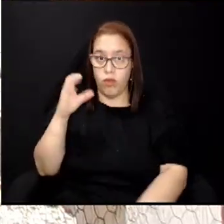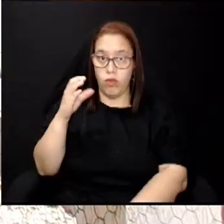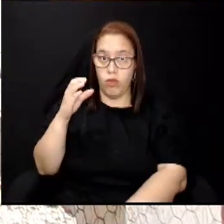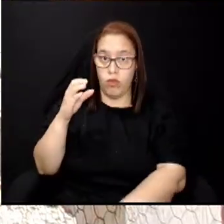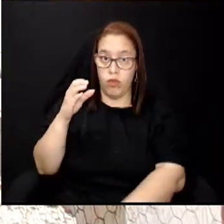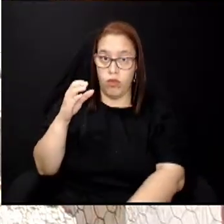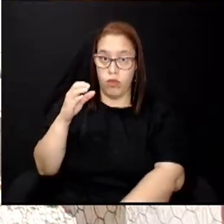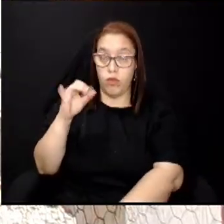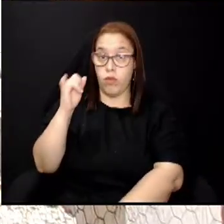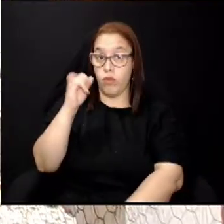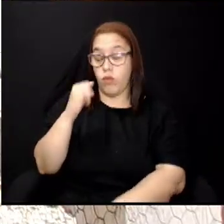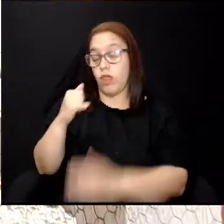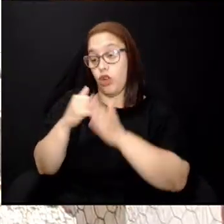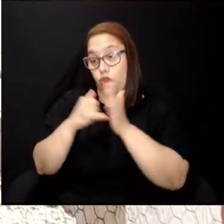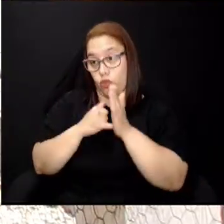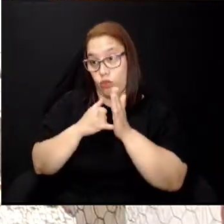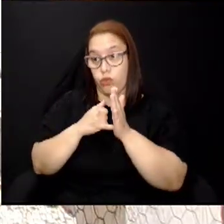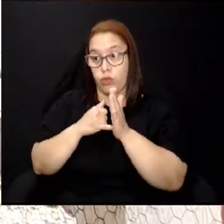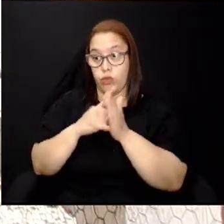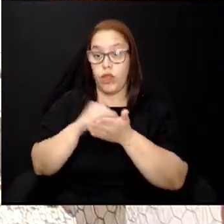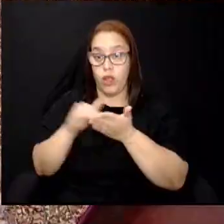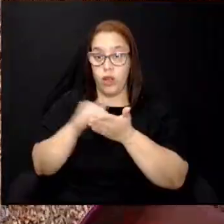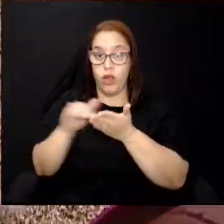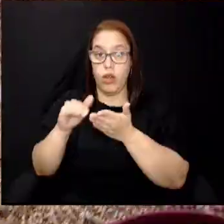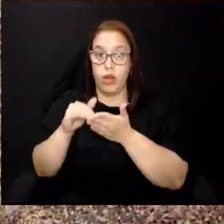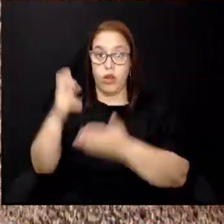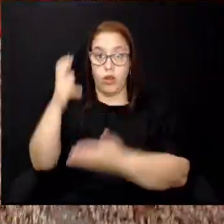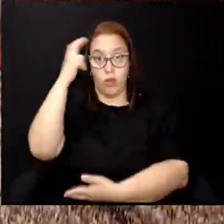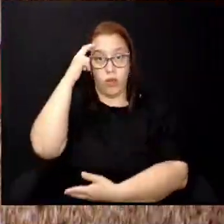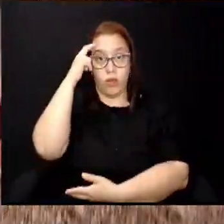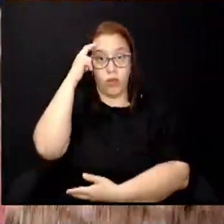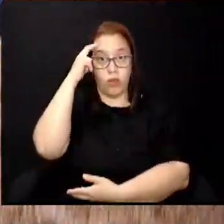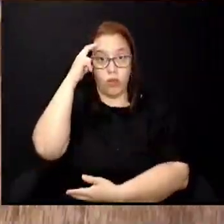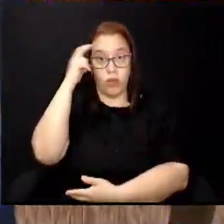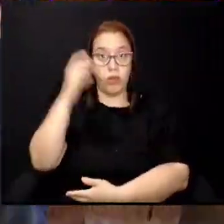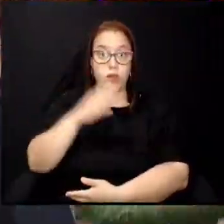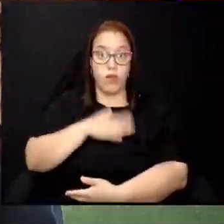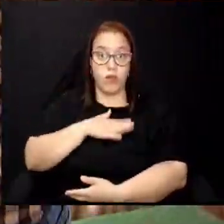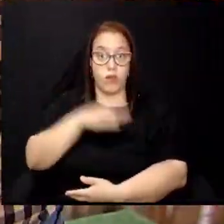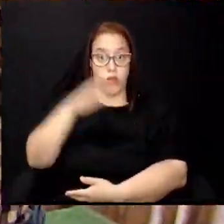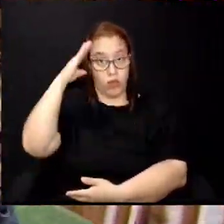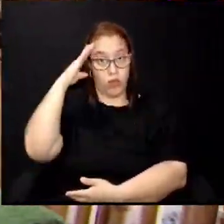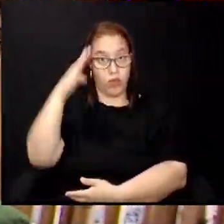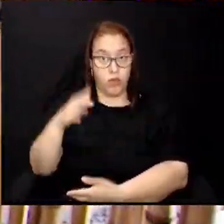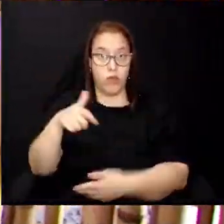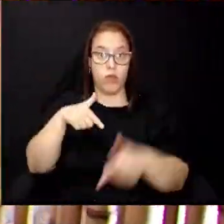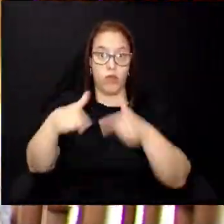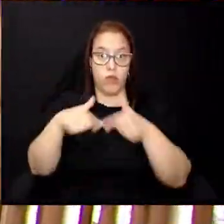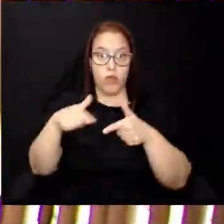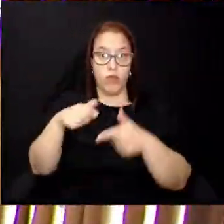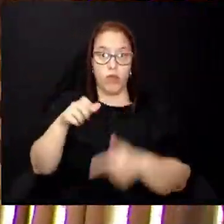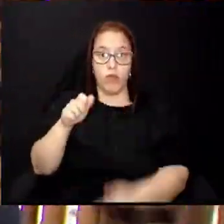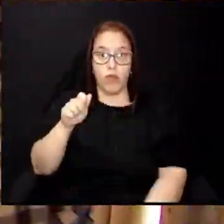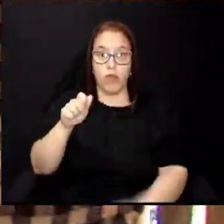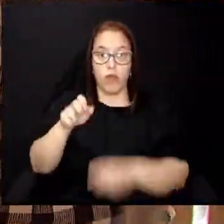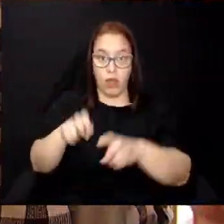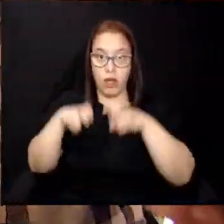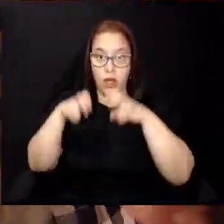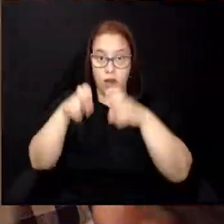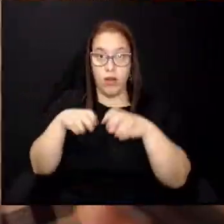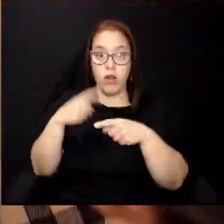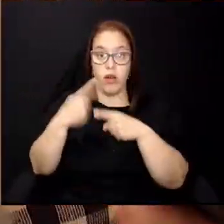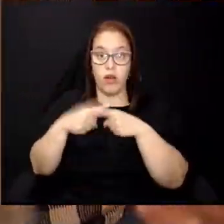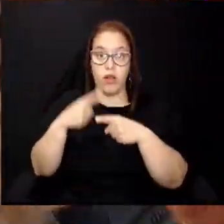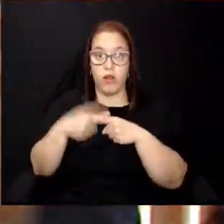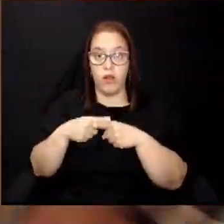né, da Secretaria de Agricultura. E a minha linha principal de trabalho é com avicultura. Porque legal. Isso aqui sempre foi uma